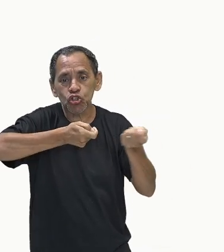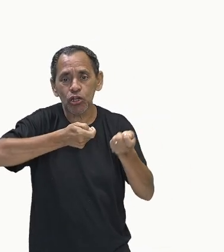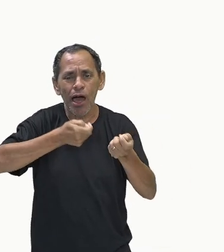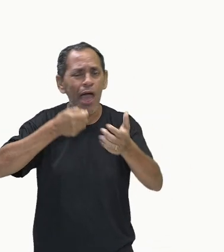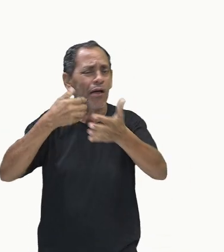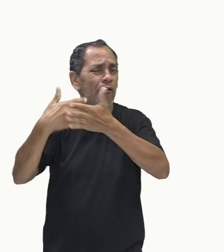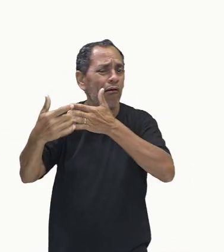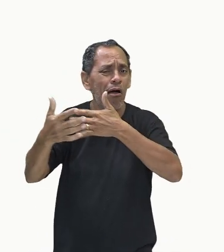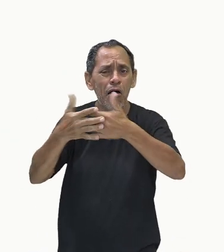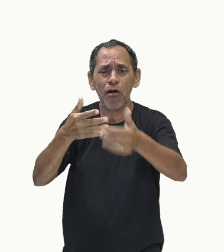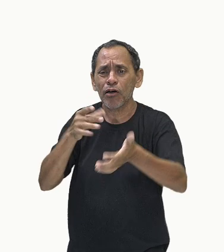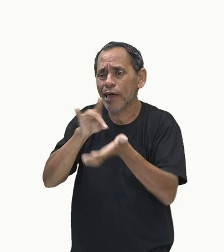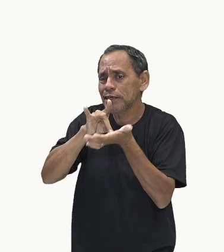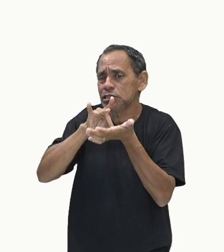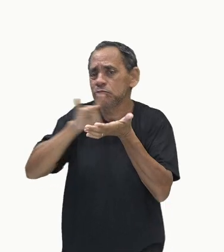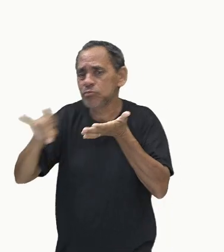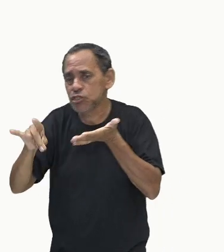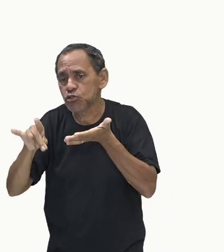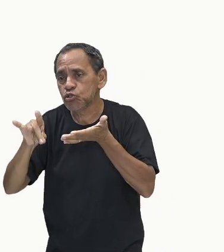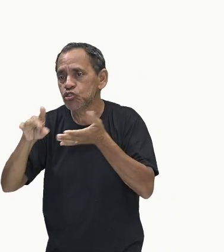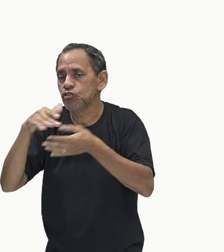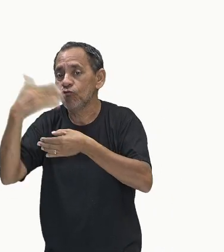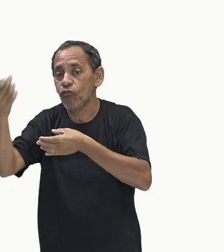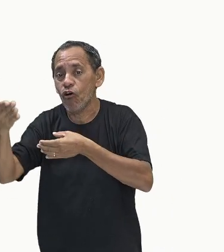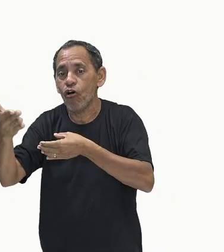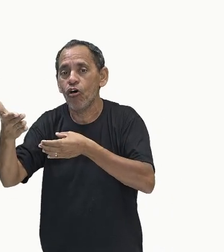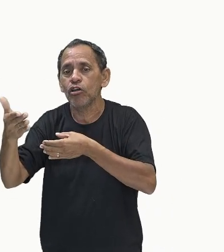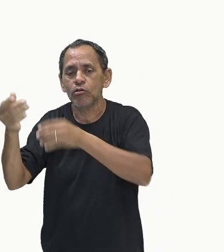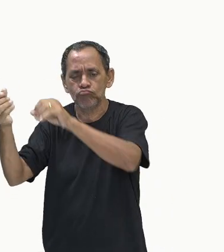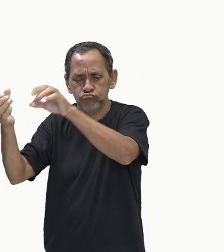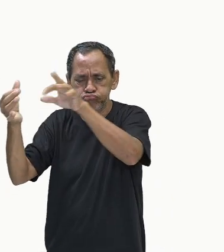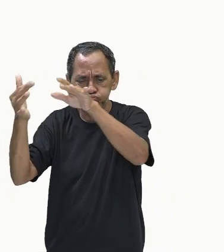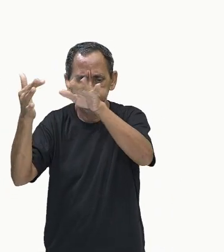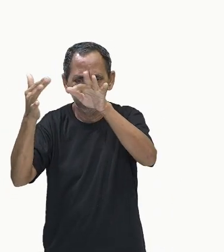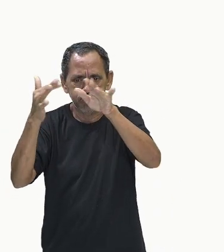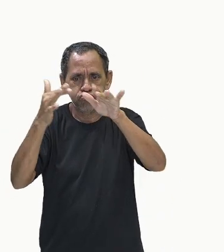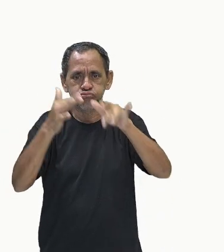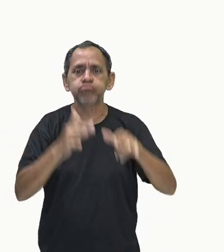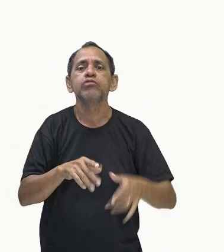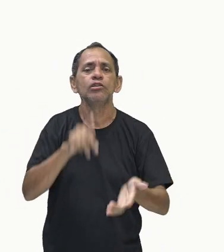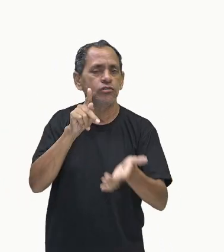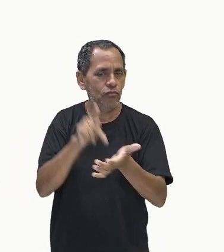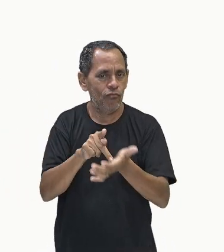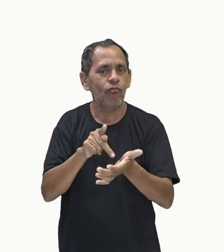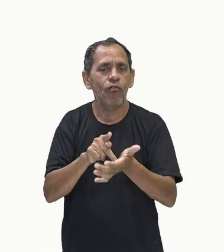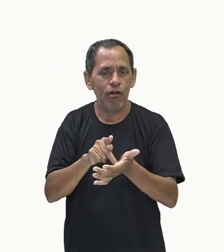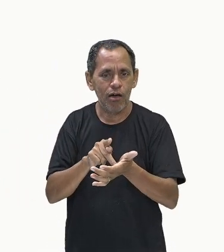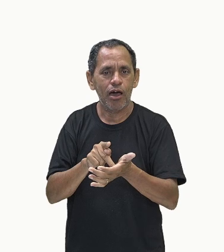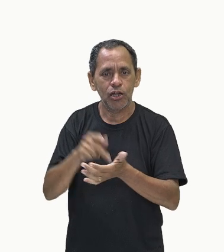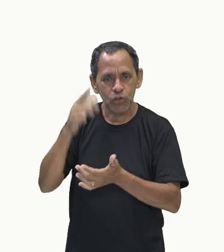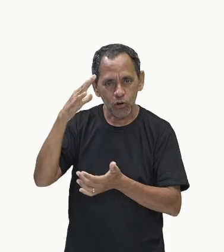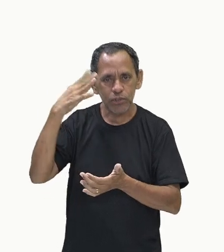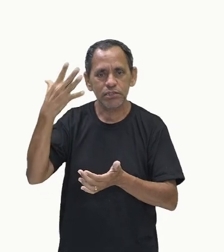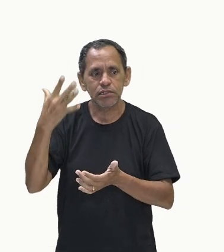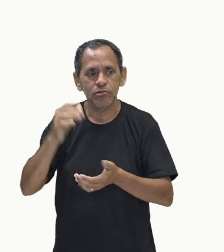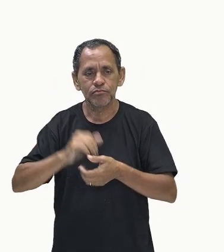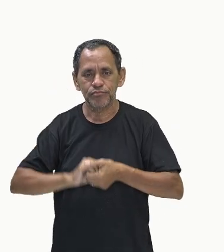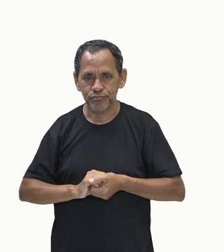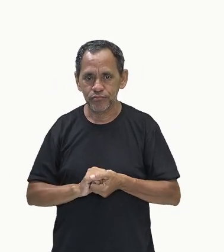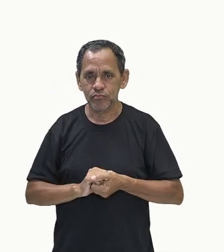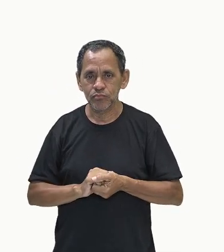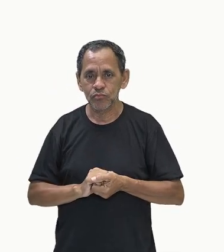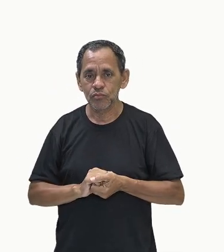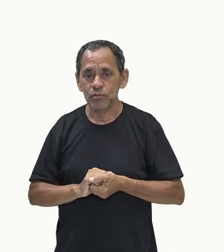qualquer inimigo externo, tá? E foi exatamente assim que aconteceu.